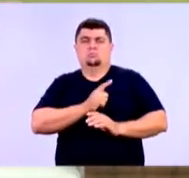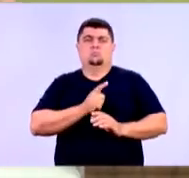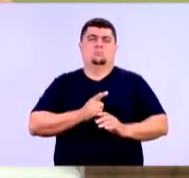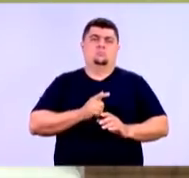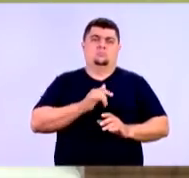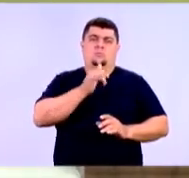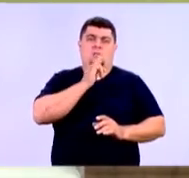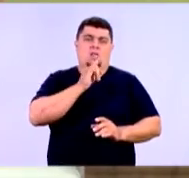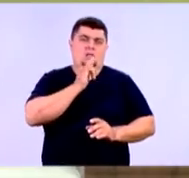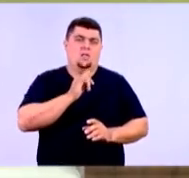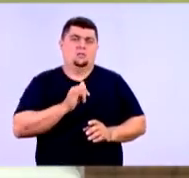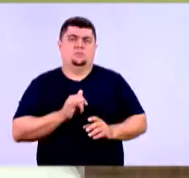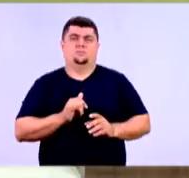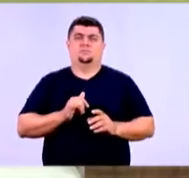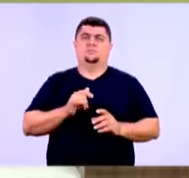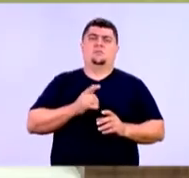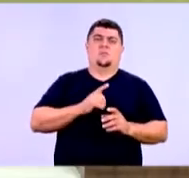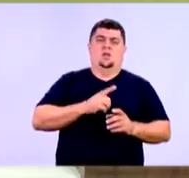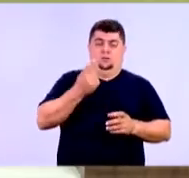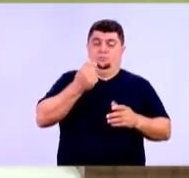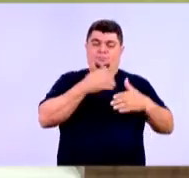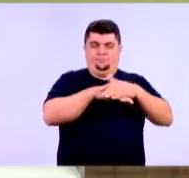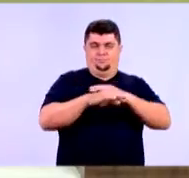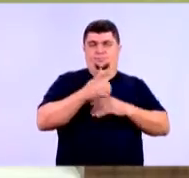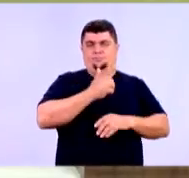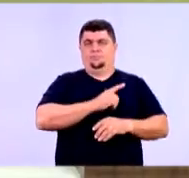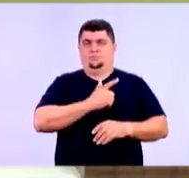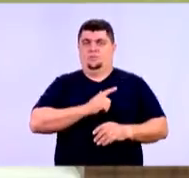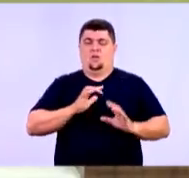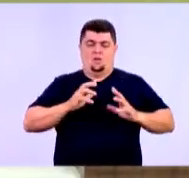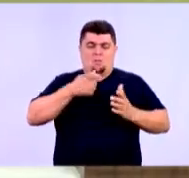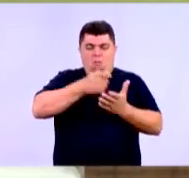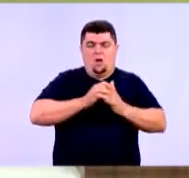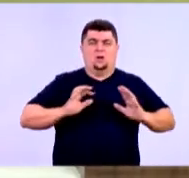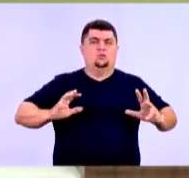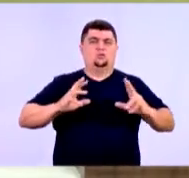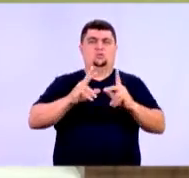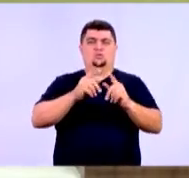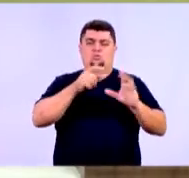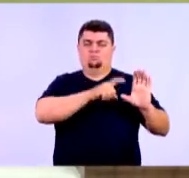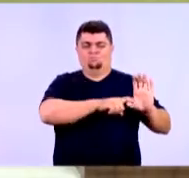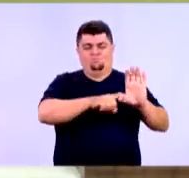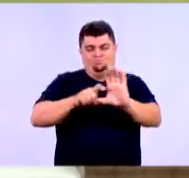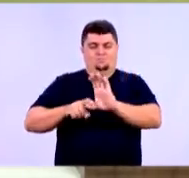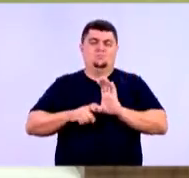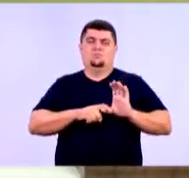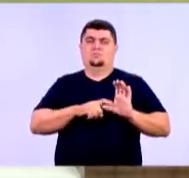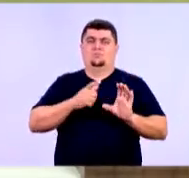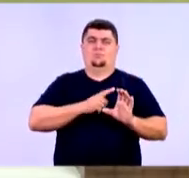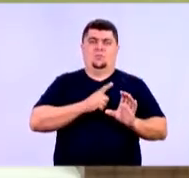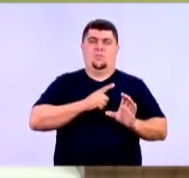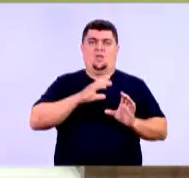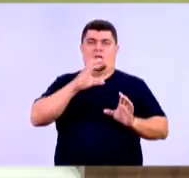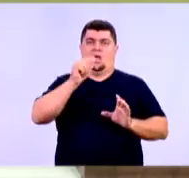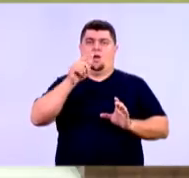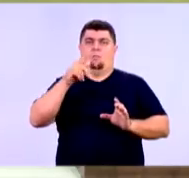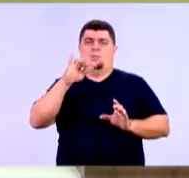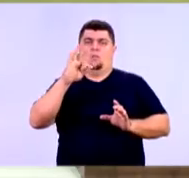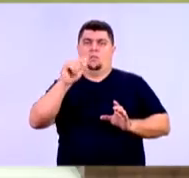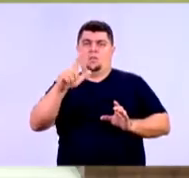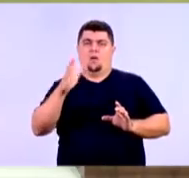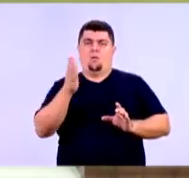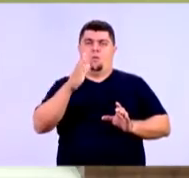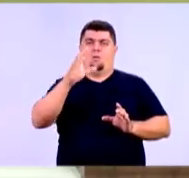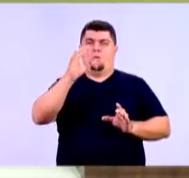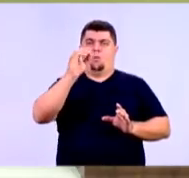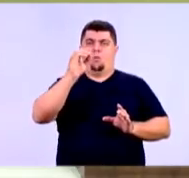vamos exemplificando, né? Se ela tem dinheiro em caixa para pagar todas as suas dívidas, por exemplo, ela estaria com o capital coberto. Mas caso ela